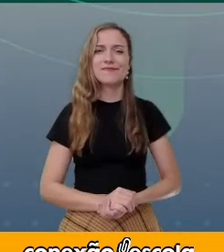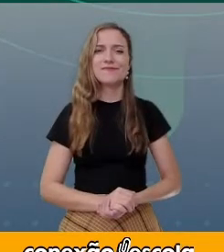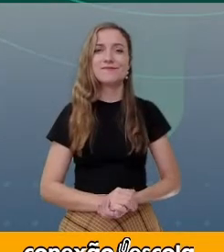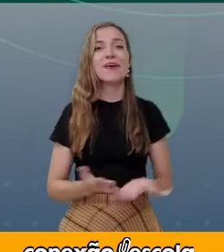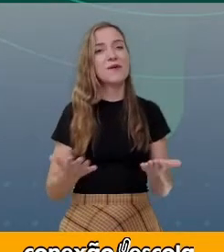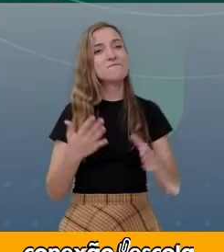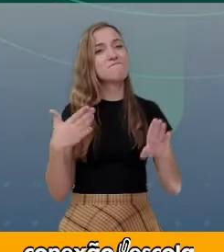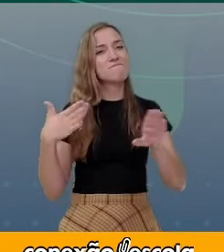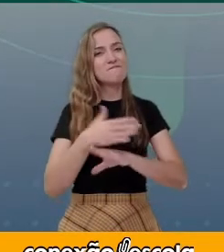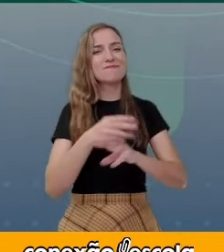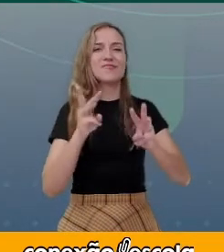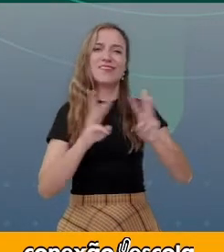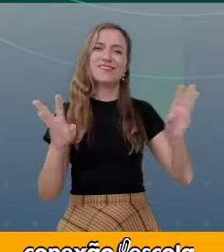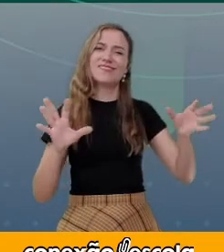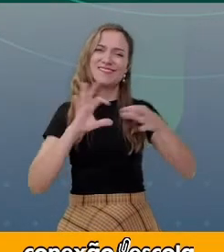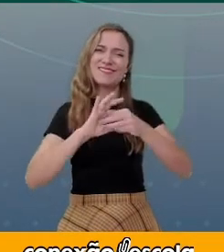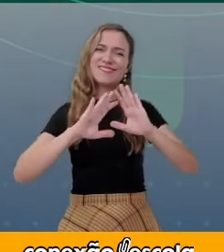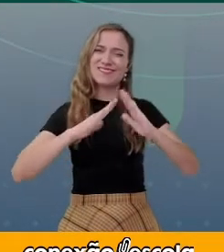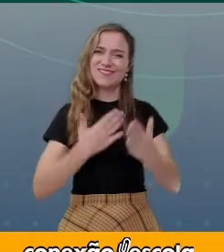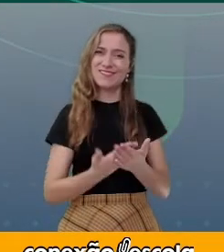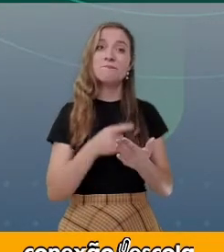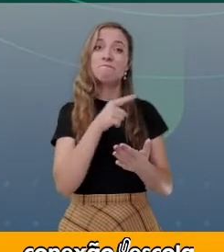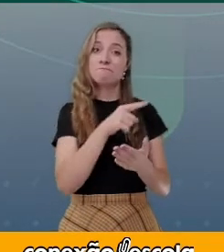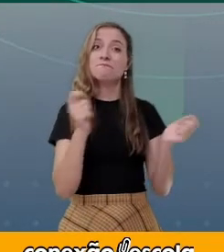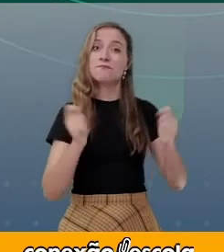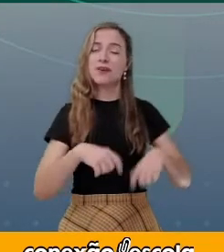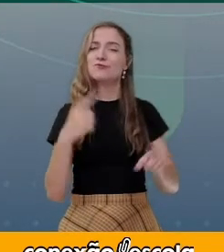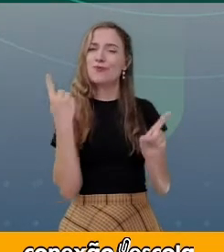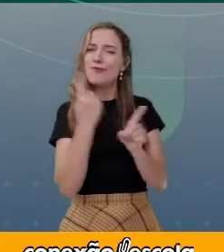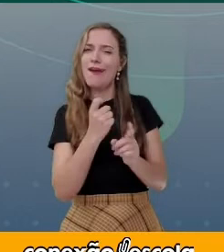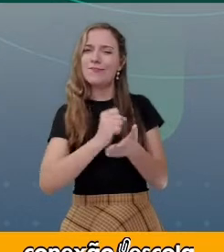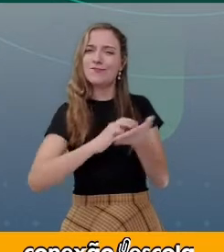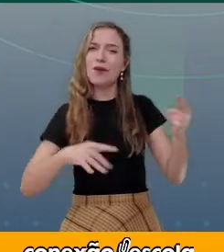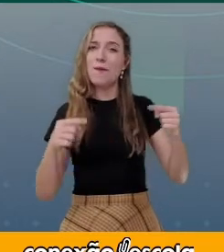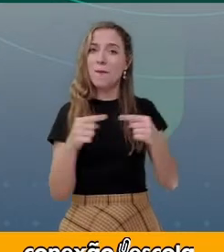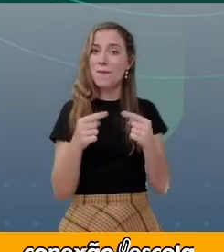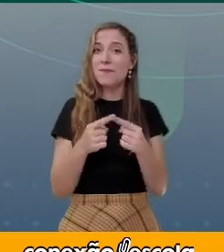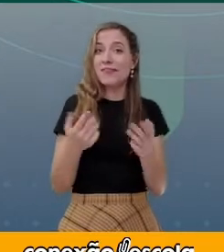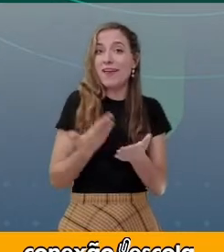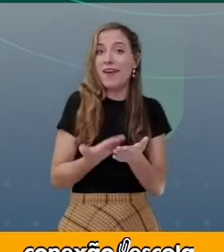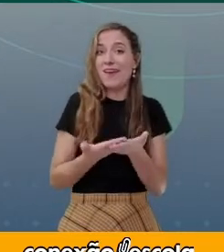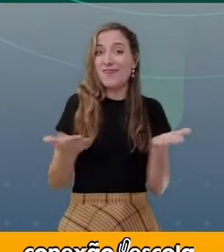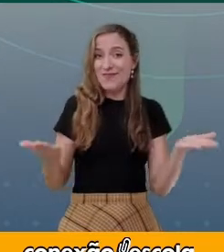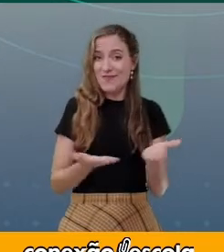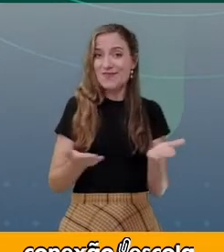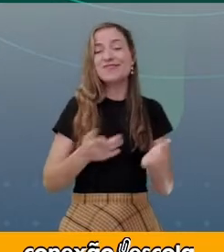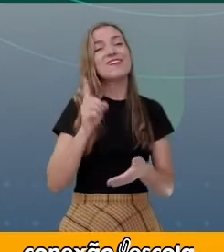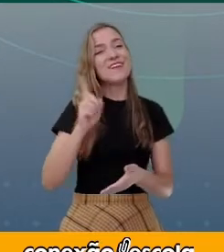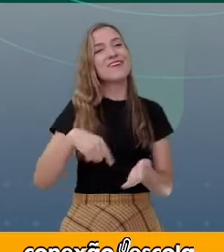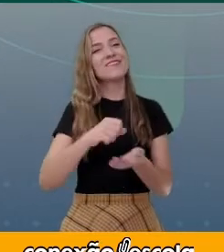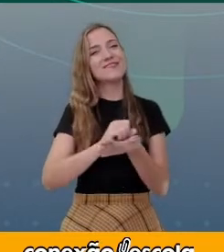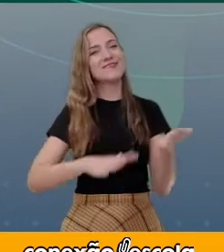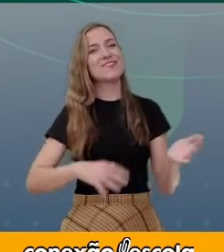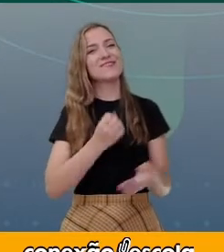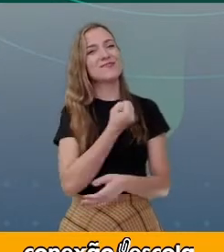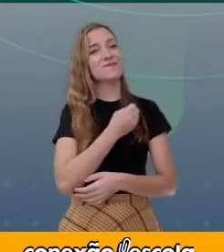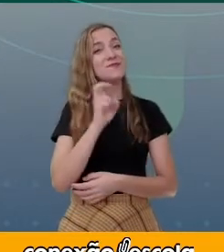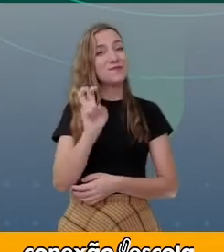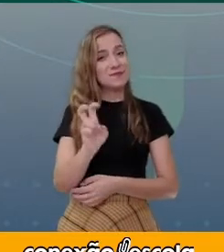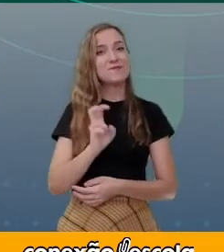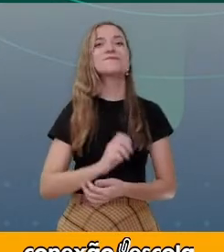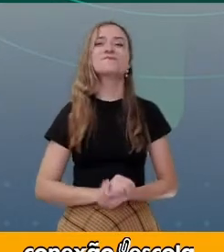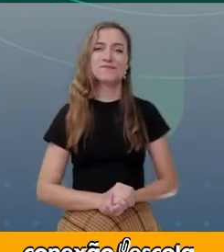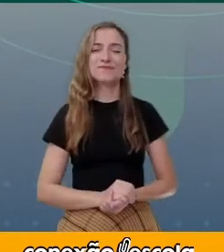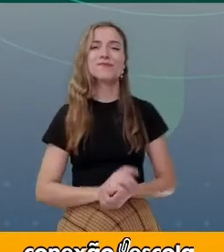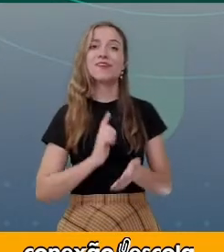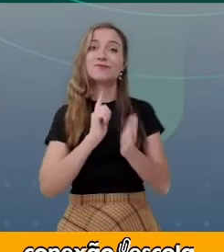acesse o portal conexão escola e lá você vai encontrar atividade de proposta para atividade 5